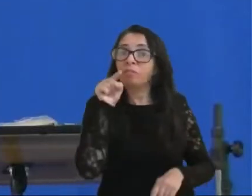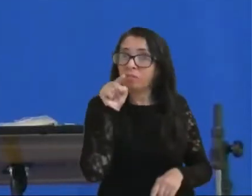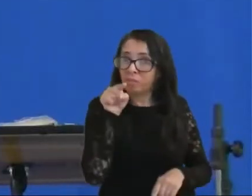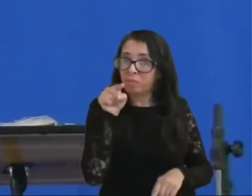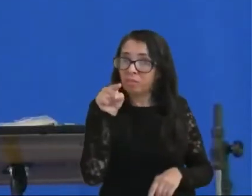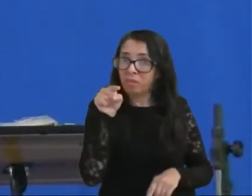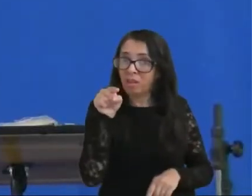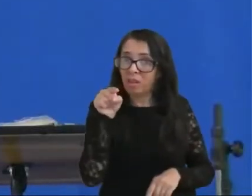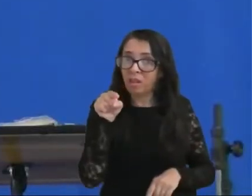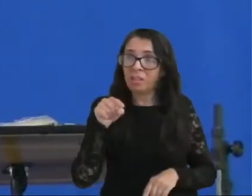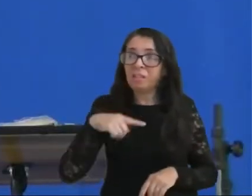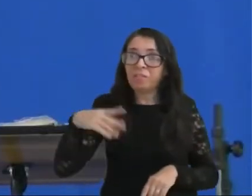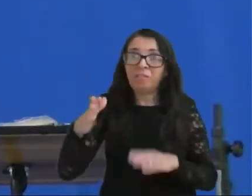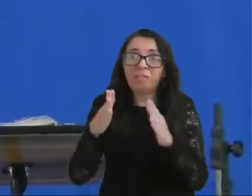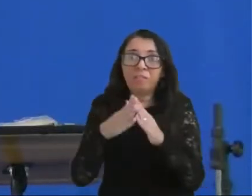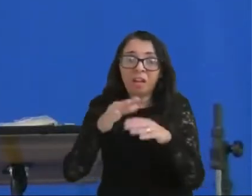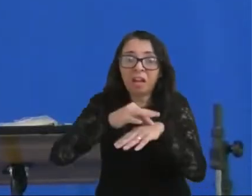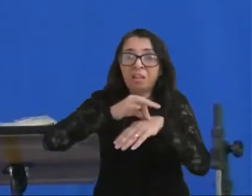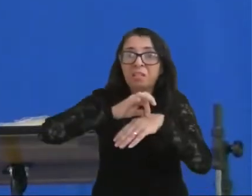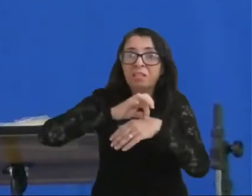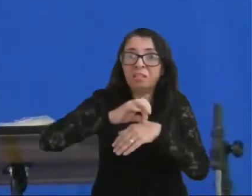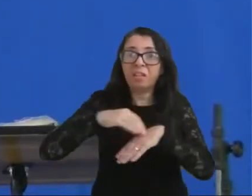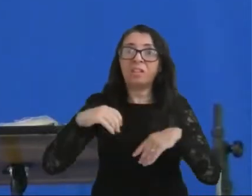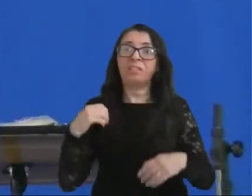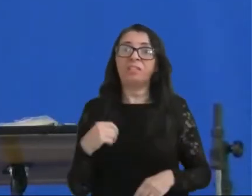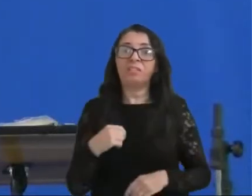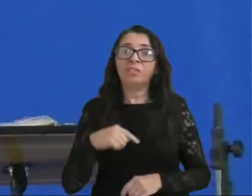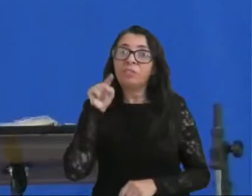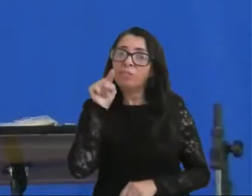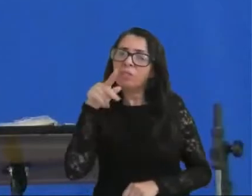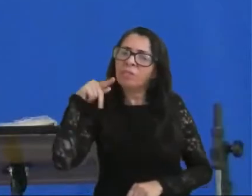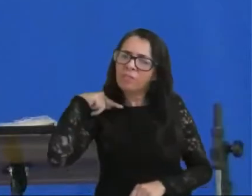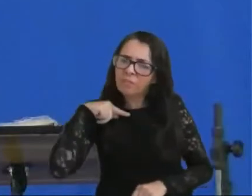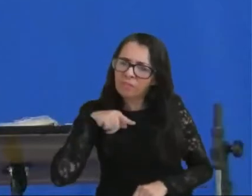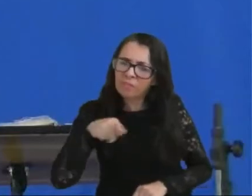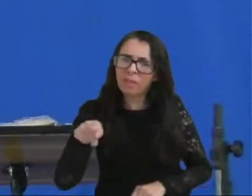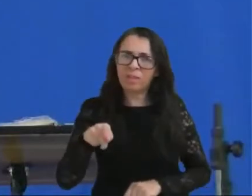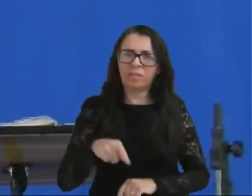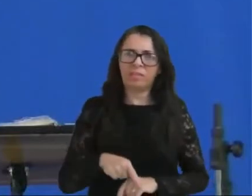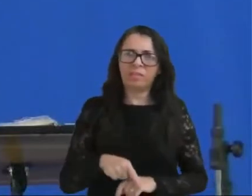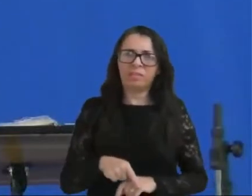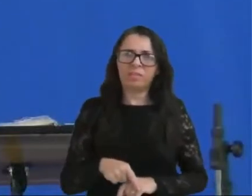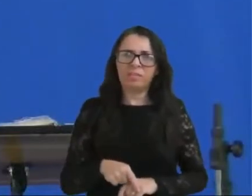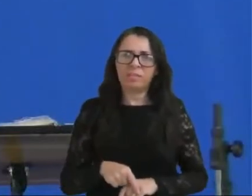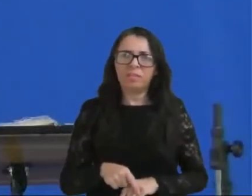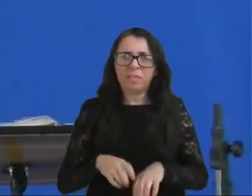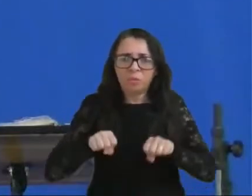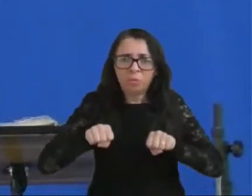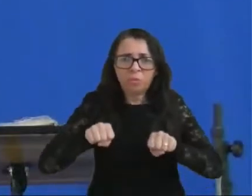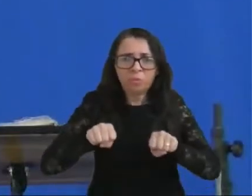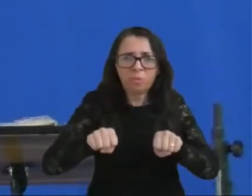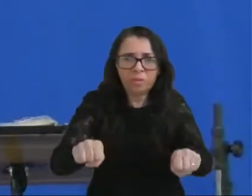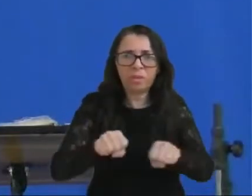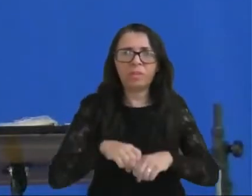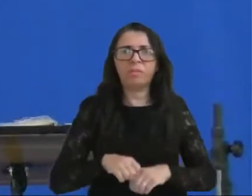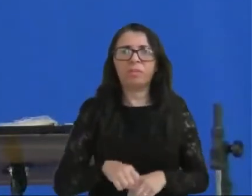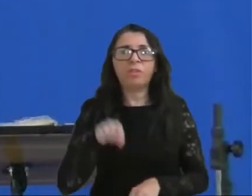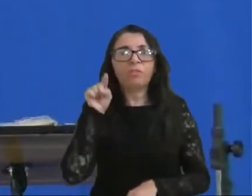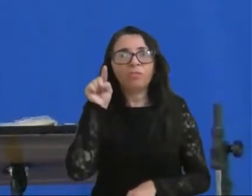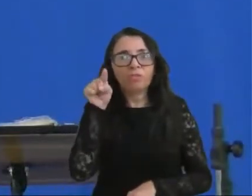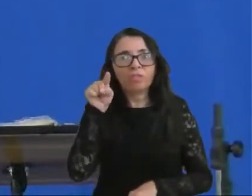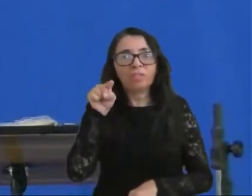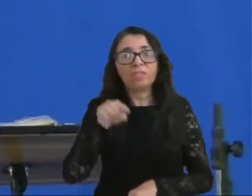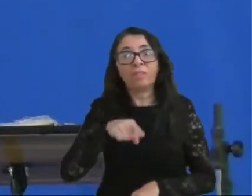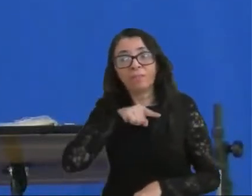as restrições. Isso chama-se esfriamento, e você não tem percebido que você está deixando o seu primeiro amor se